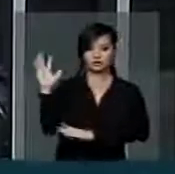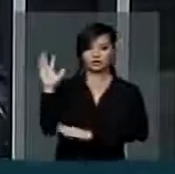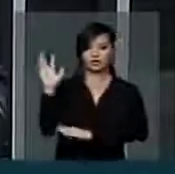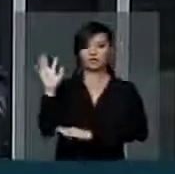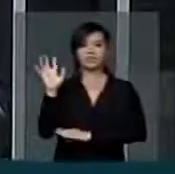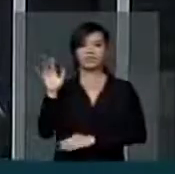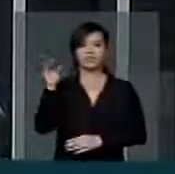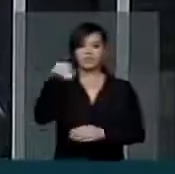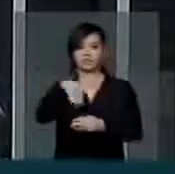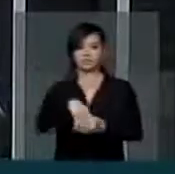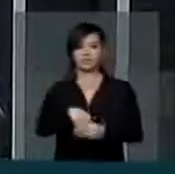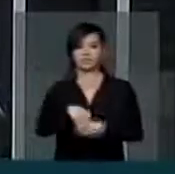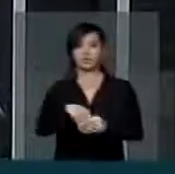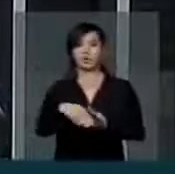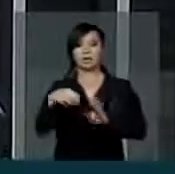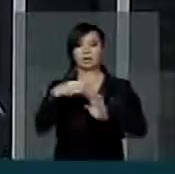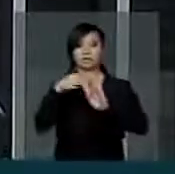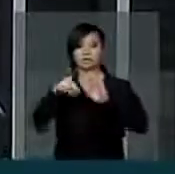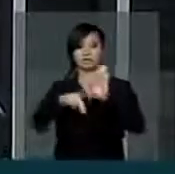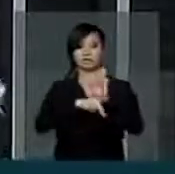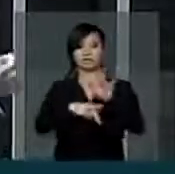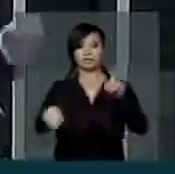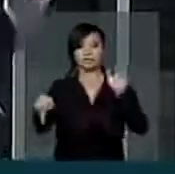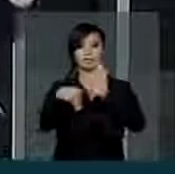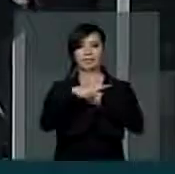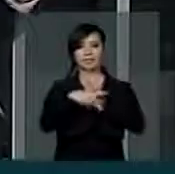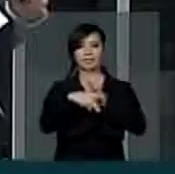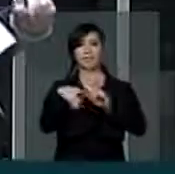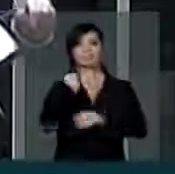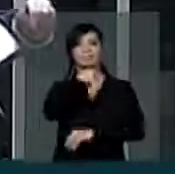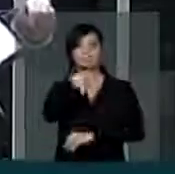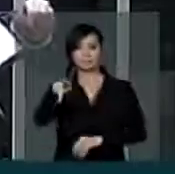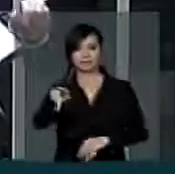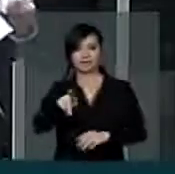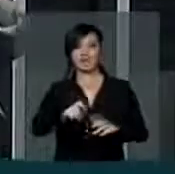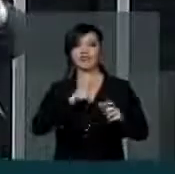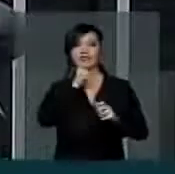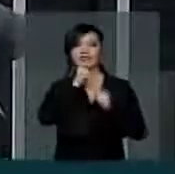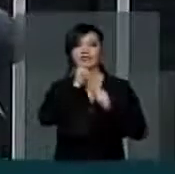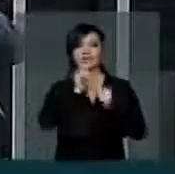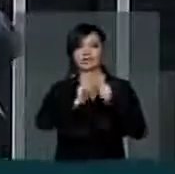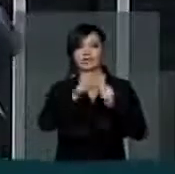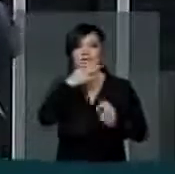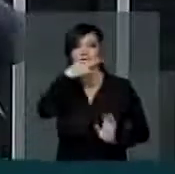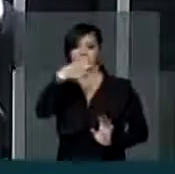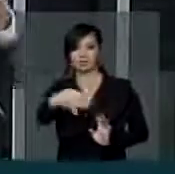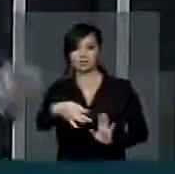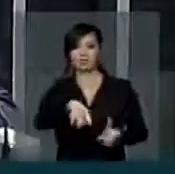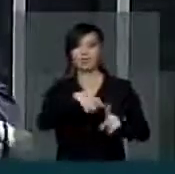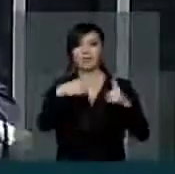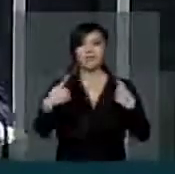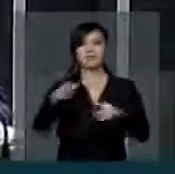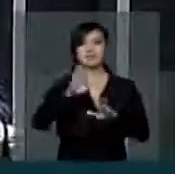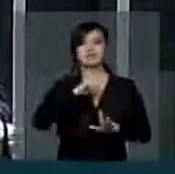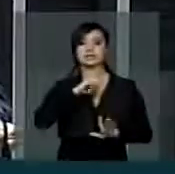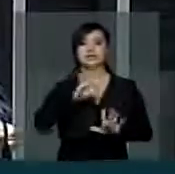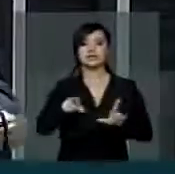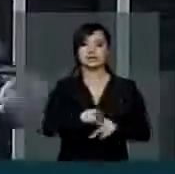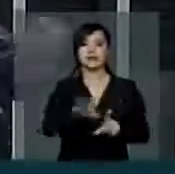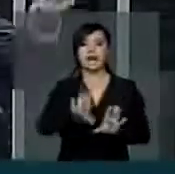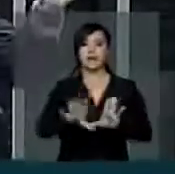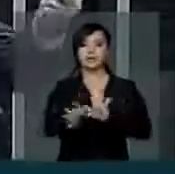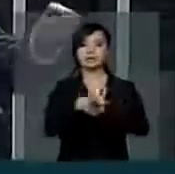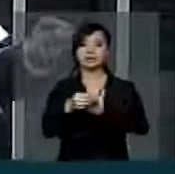da excelentíssima senhora Presidente da República, mas nesta medida provisória foram apresentadas algumas emendas,